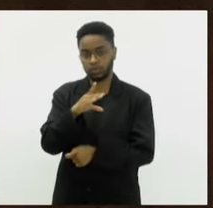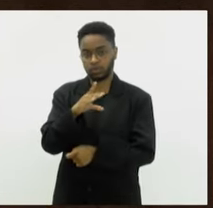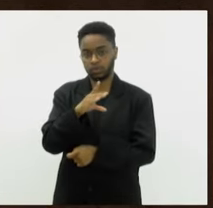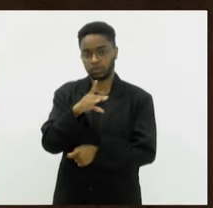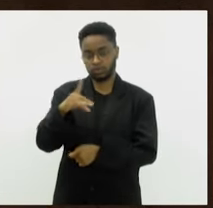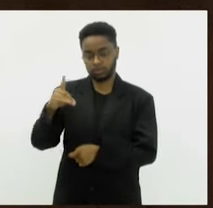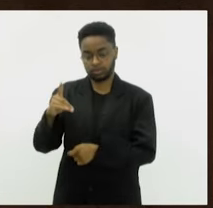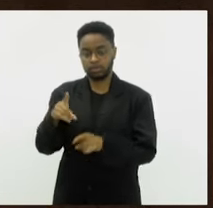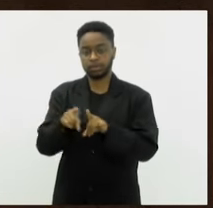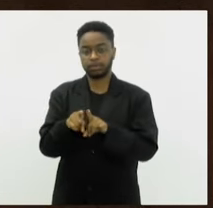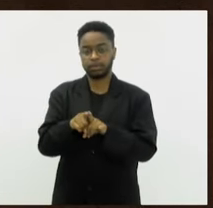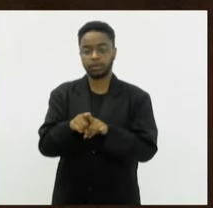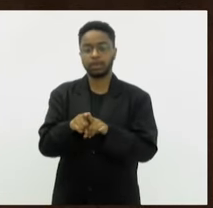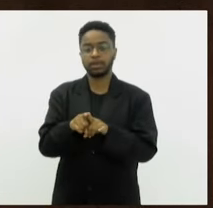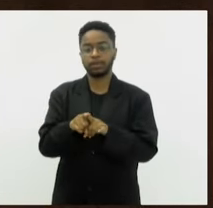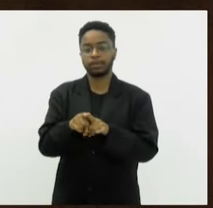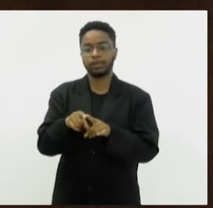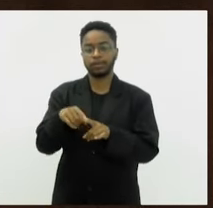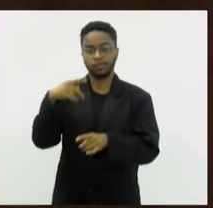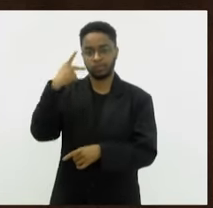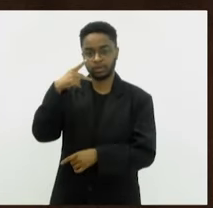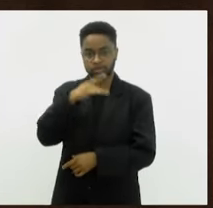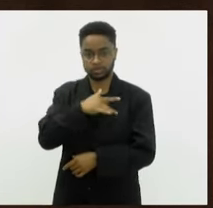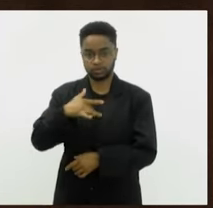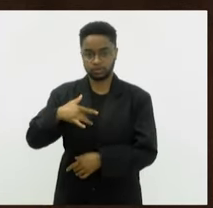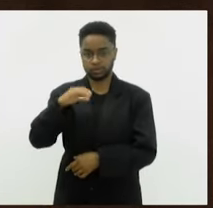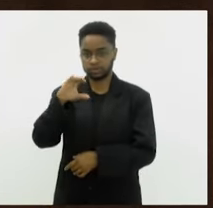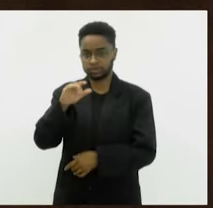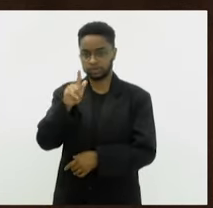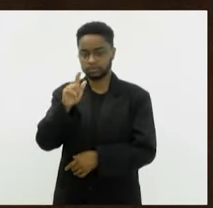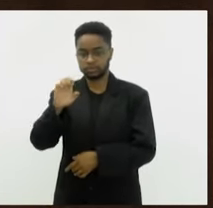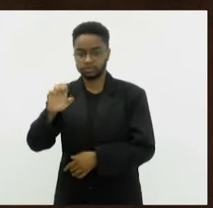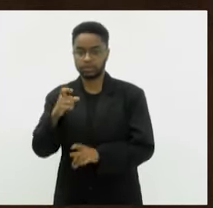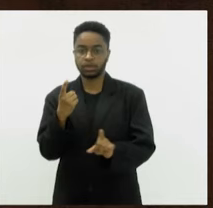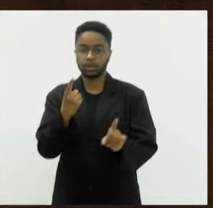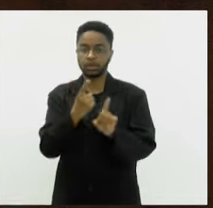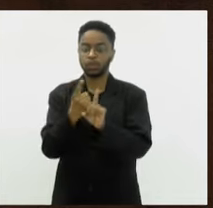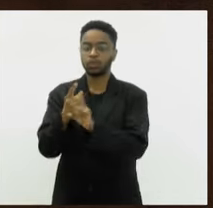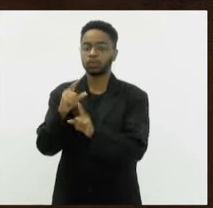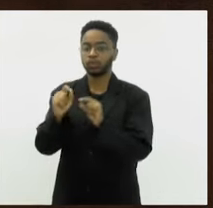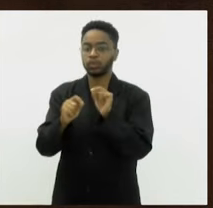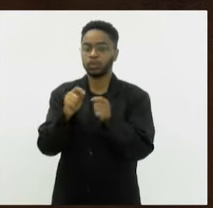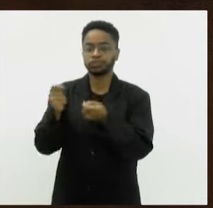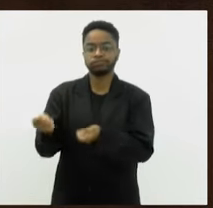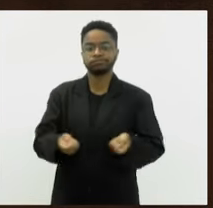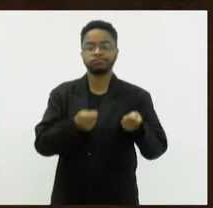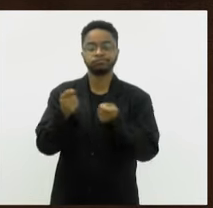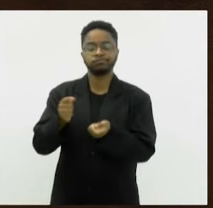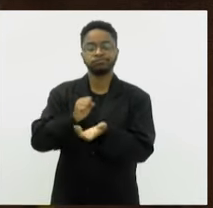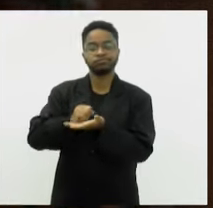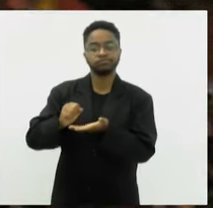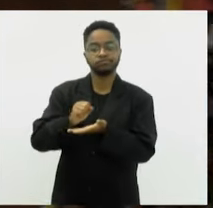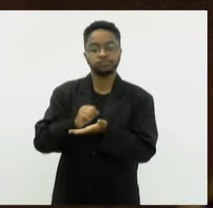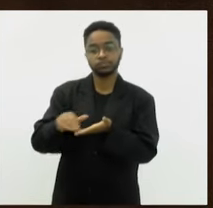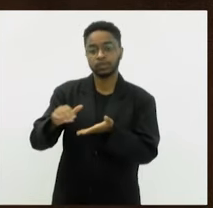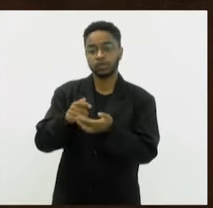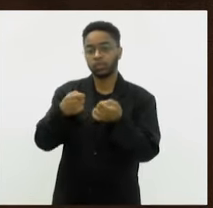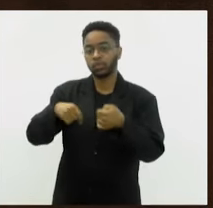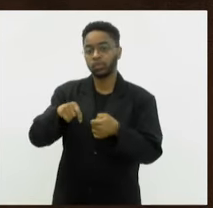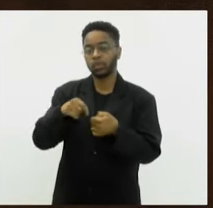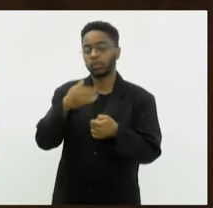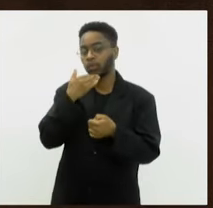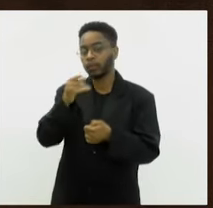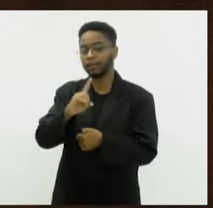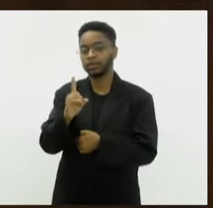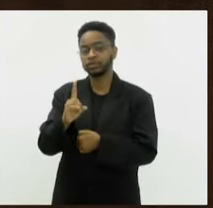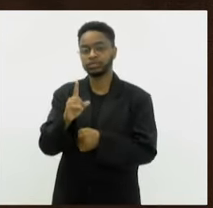Políticas em Saúde, da CGE, identificaram a recorrência de dispensas de licitação